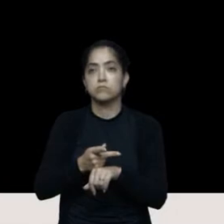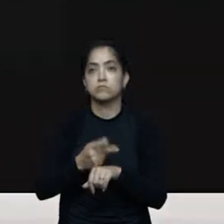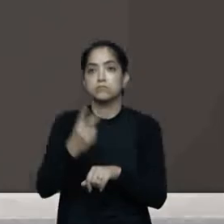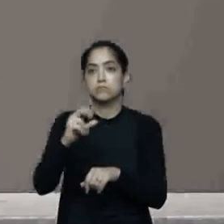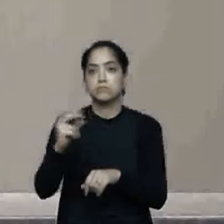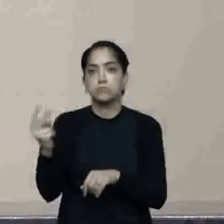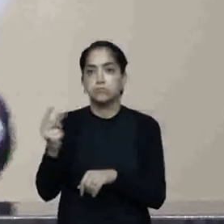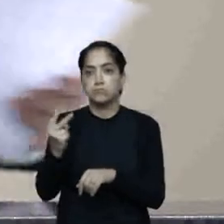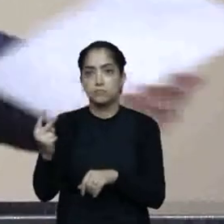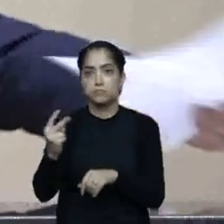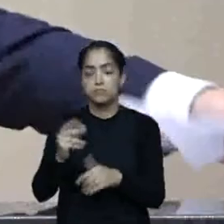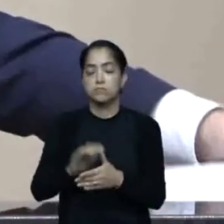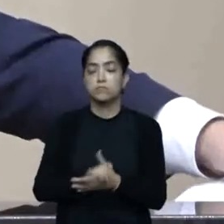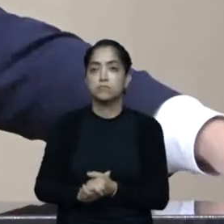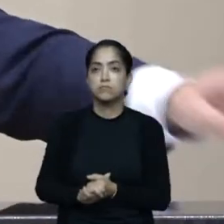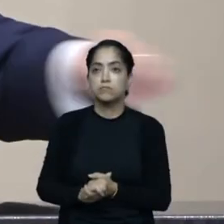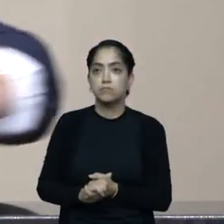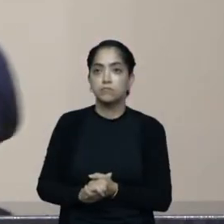Em discussão.